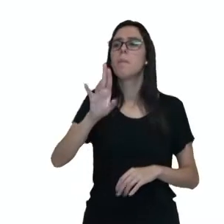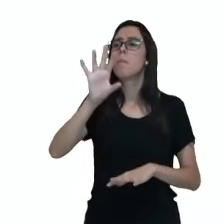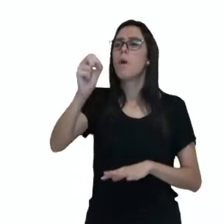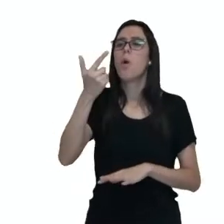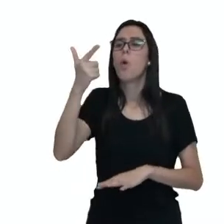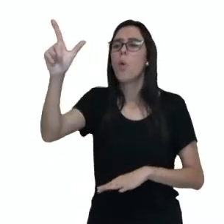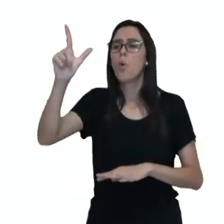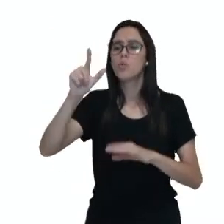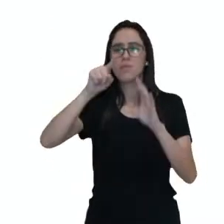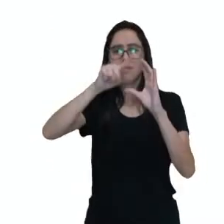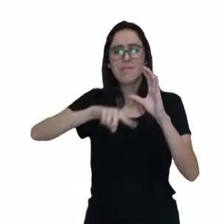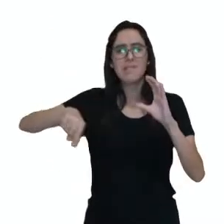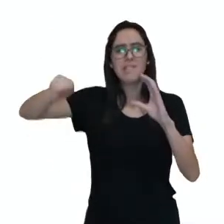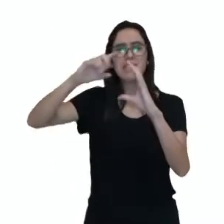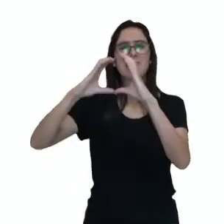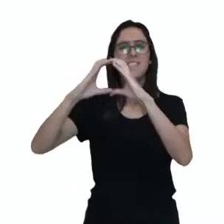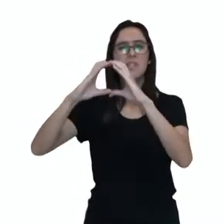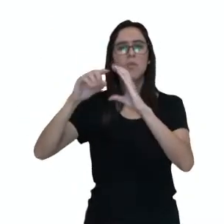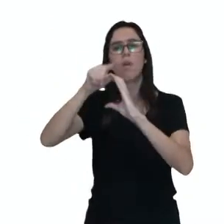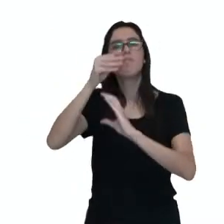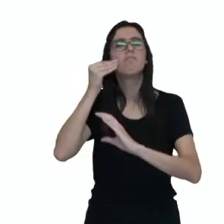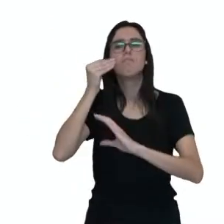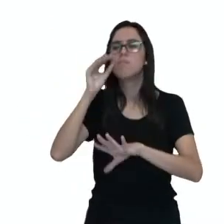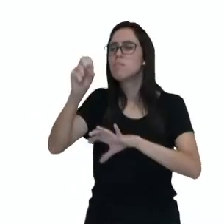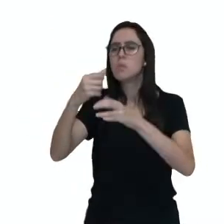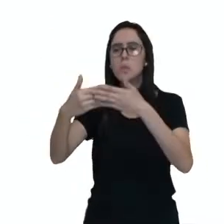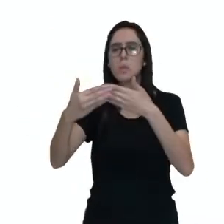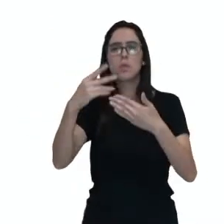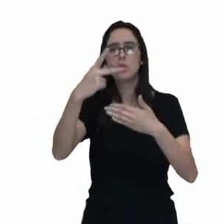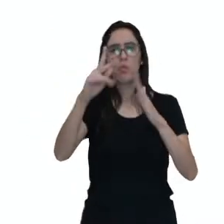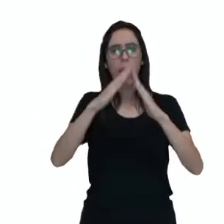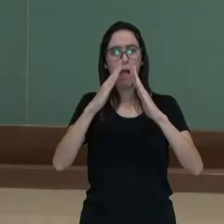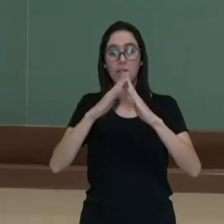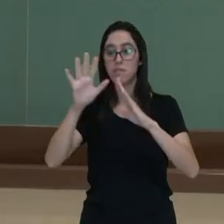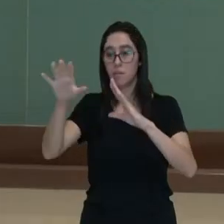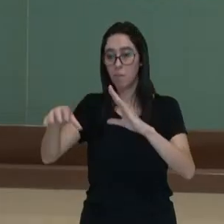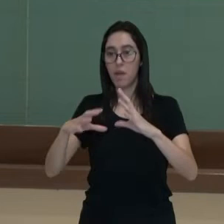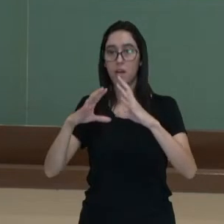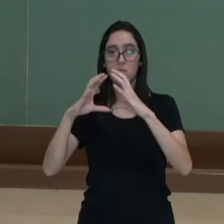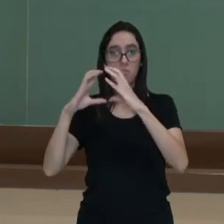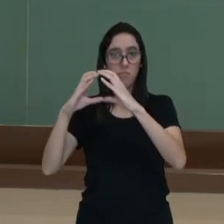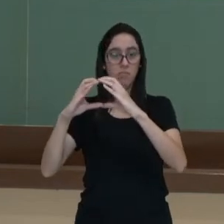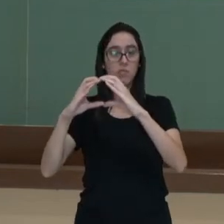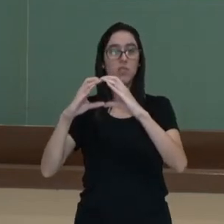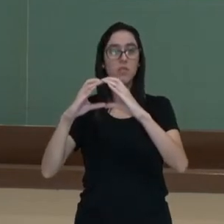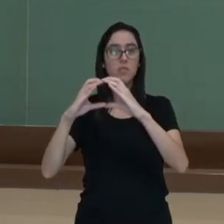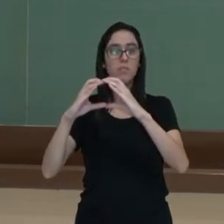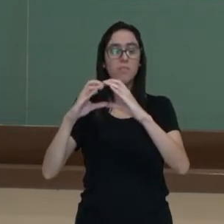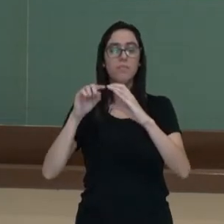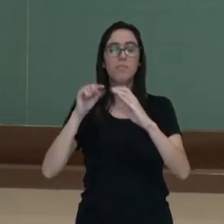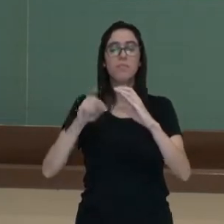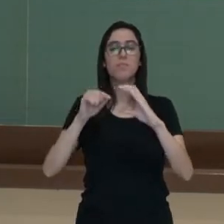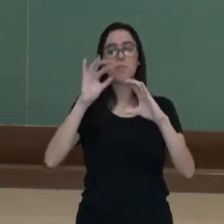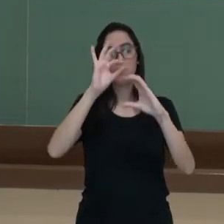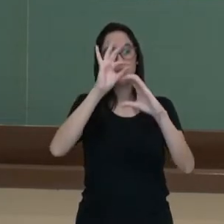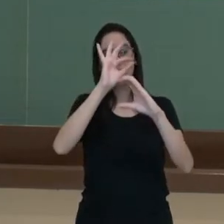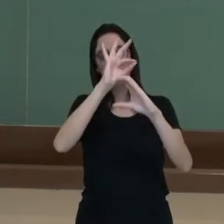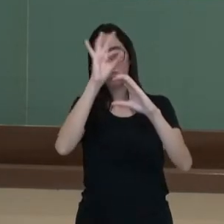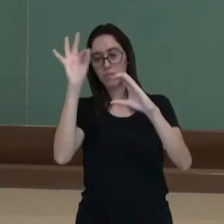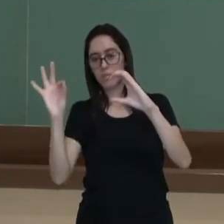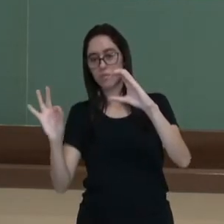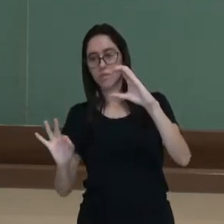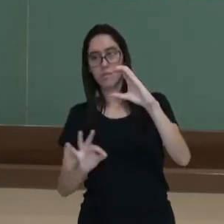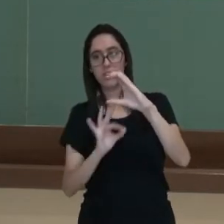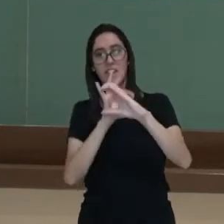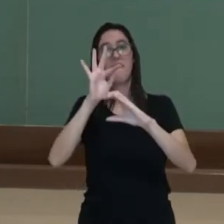circulares que você tem em casa. O que você vai fazer? Você vai pegar o objeto, escreve ele, o comprimento, você vai pegar a fita métrica,